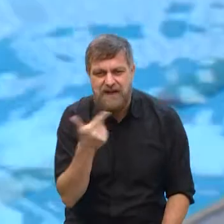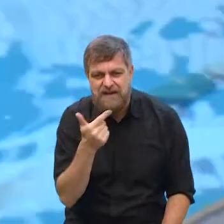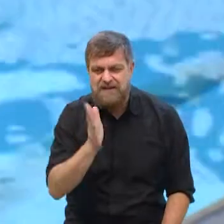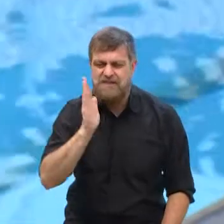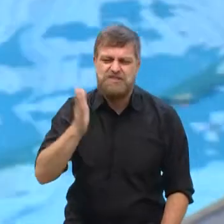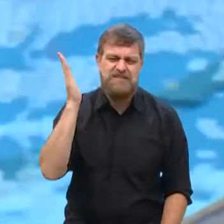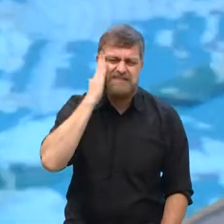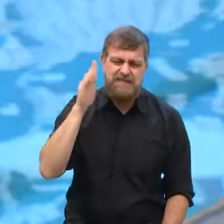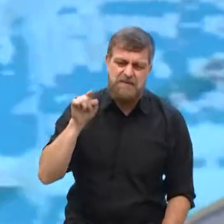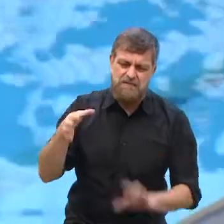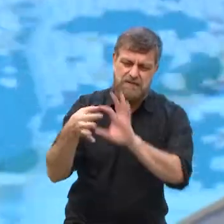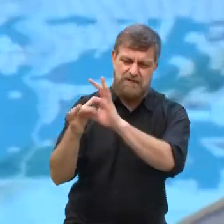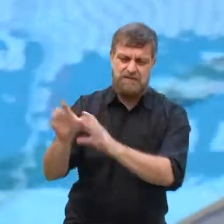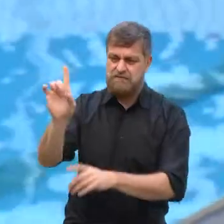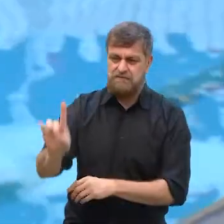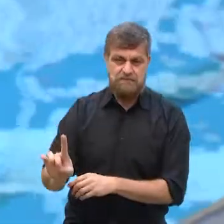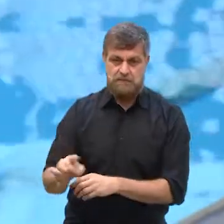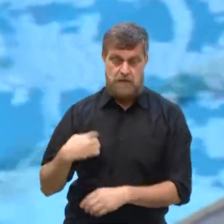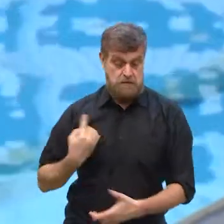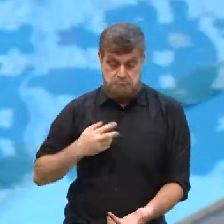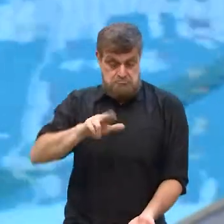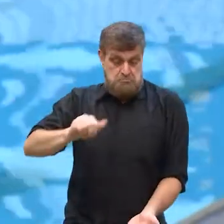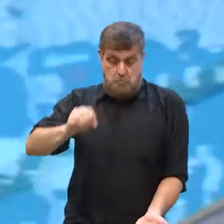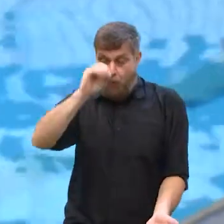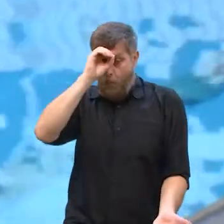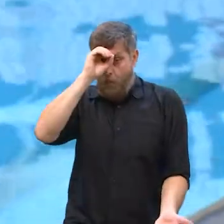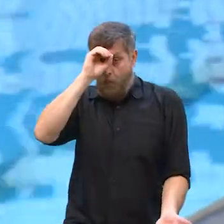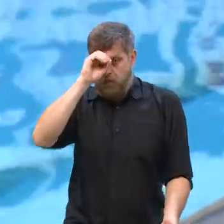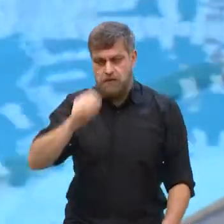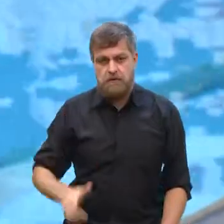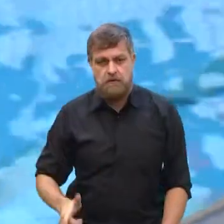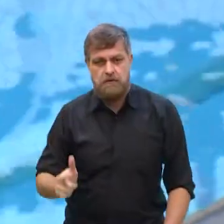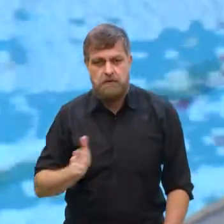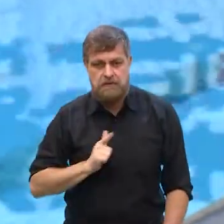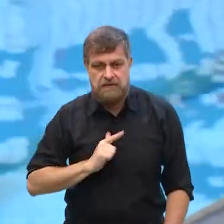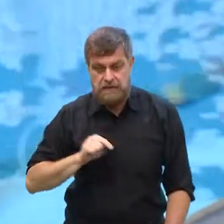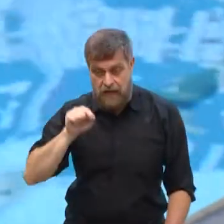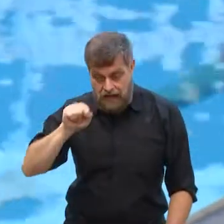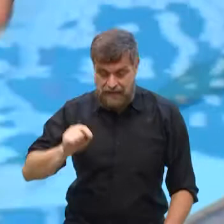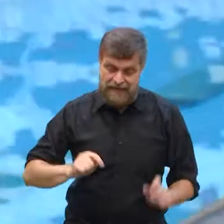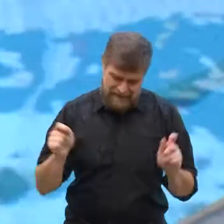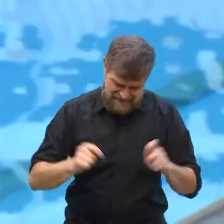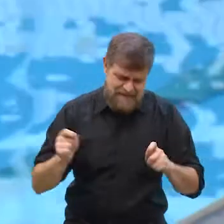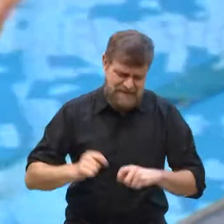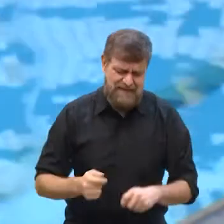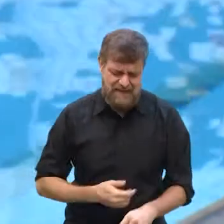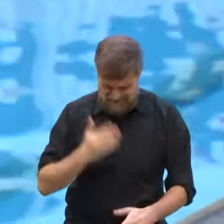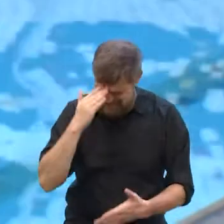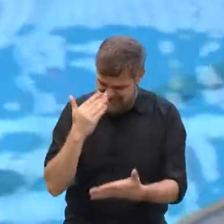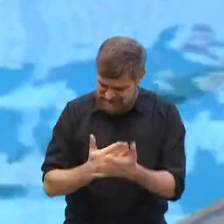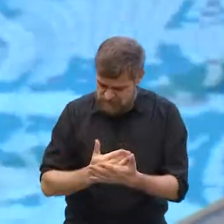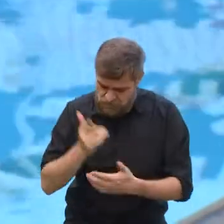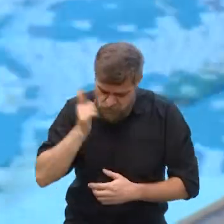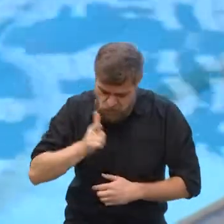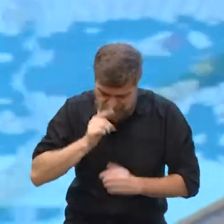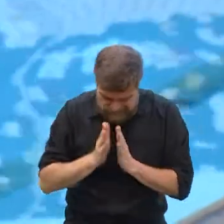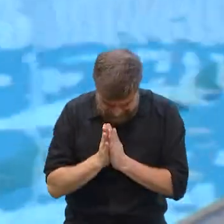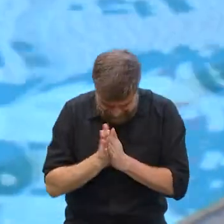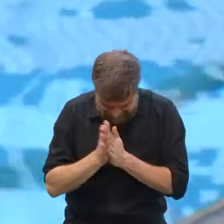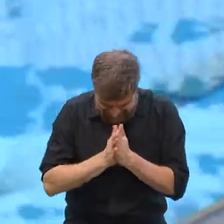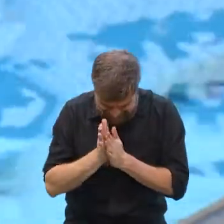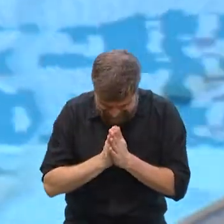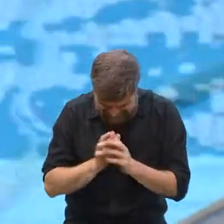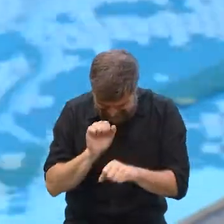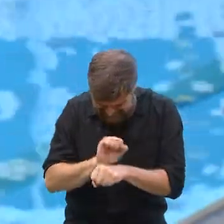já sabia que você estava lá? Não sabia, a gente nunca sabe. É claro que a gente sabe da grande chance que existe de estar no próximo